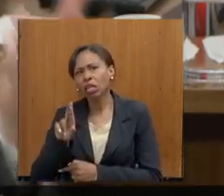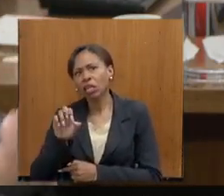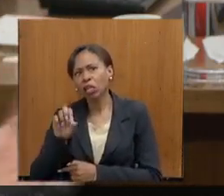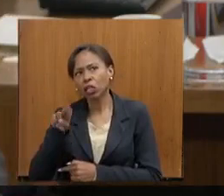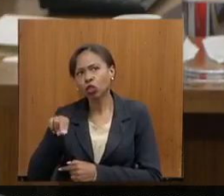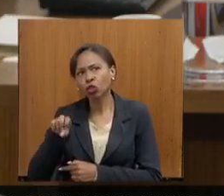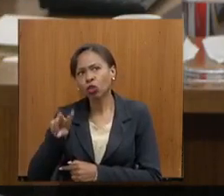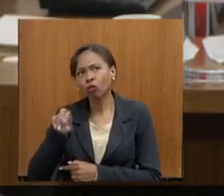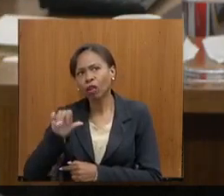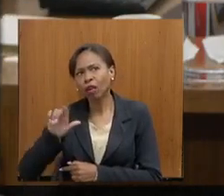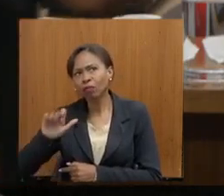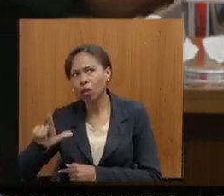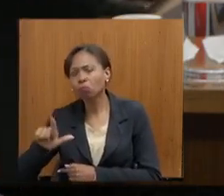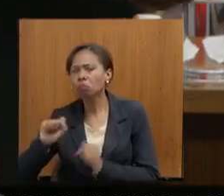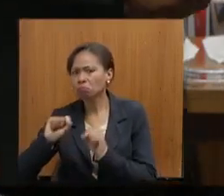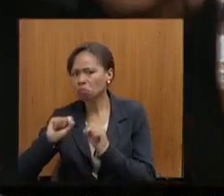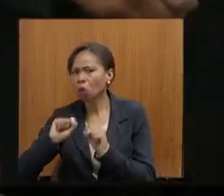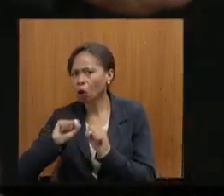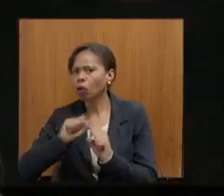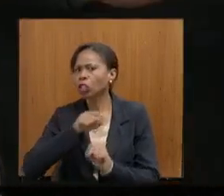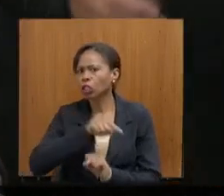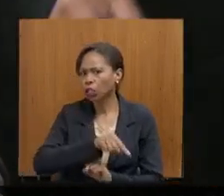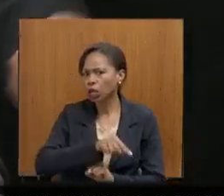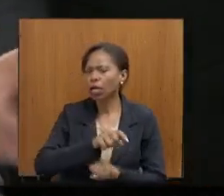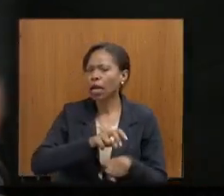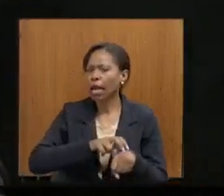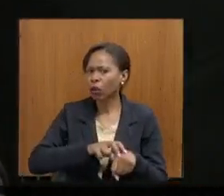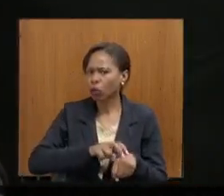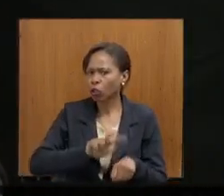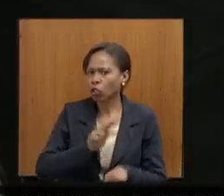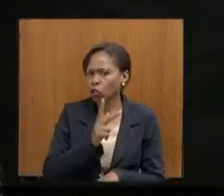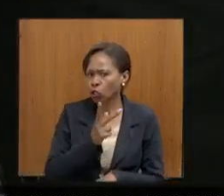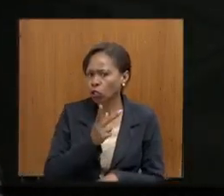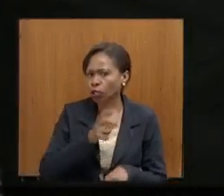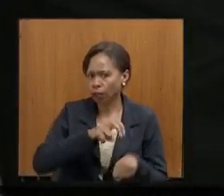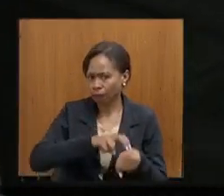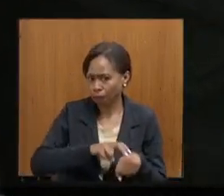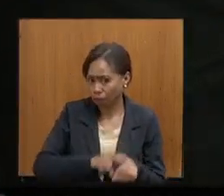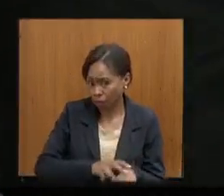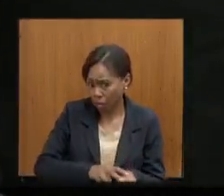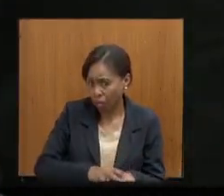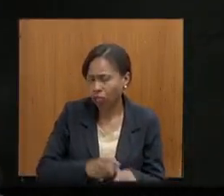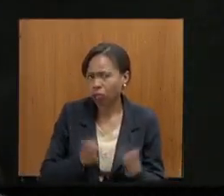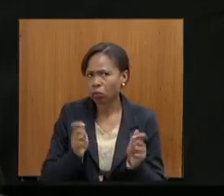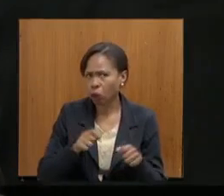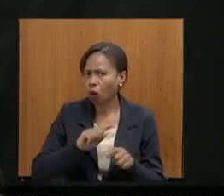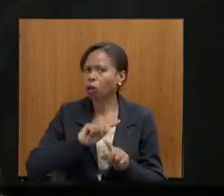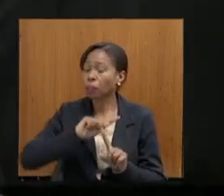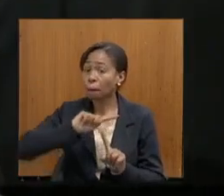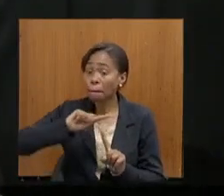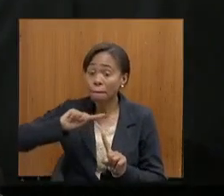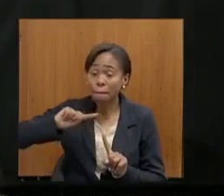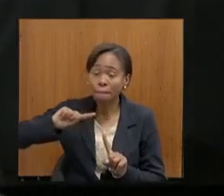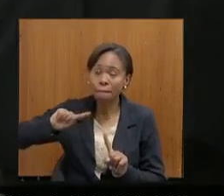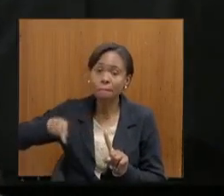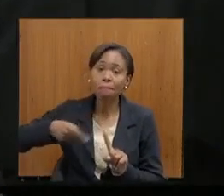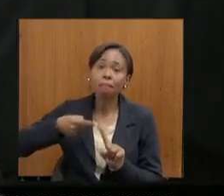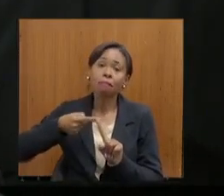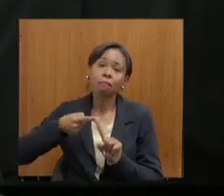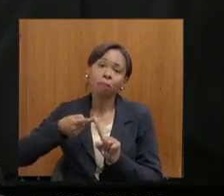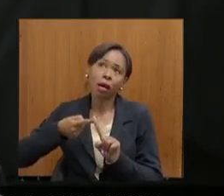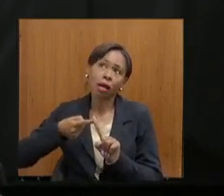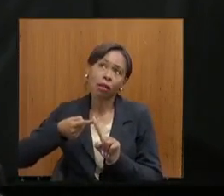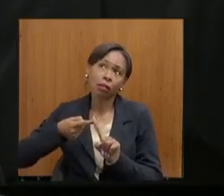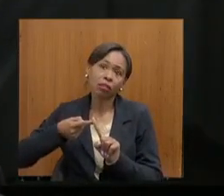tem e nós ainda conseguimos juntar hidrogênio verde eu diria que é conseguiremos ainda mais resultado do